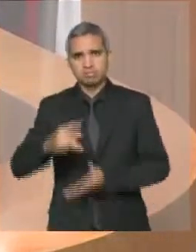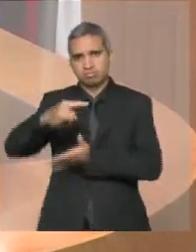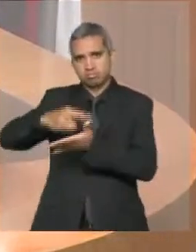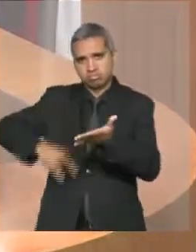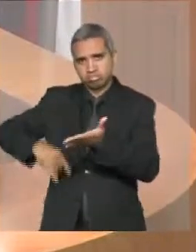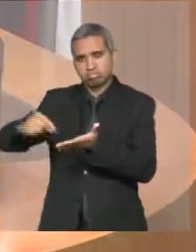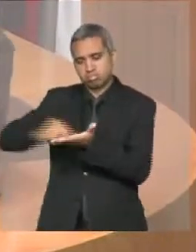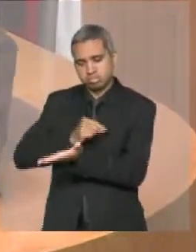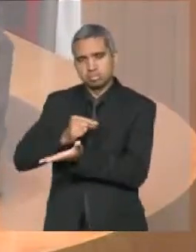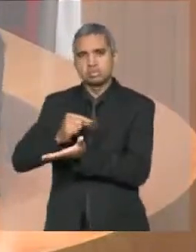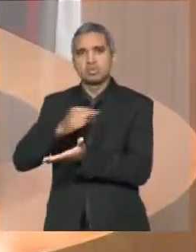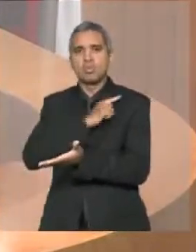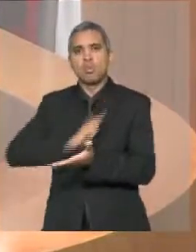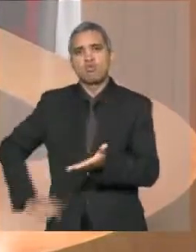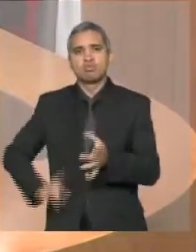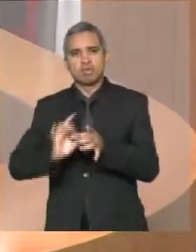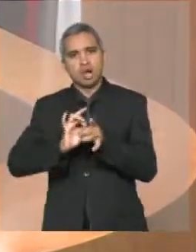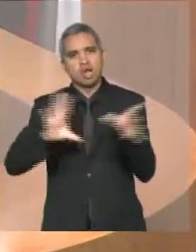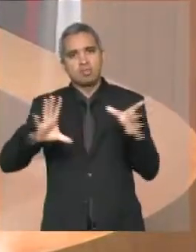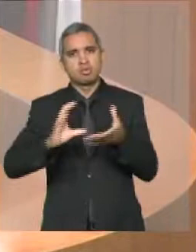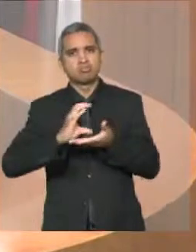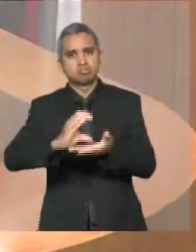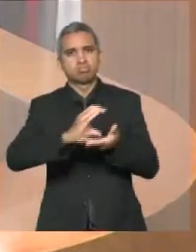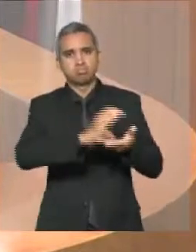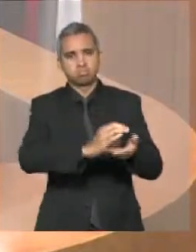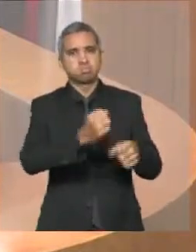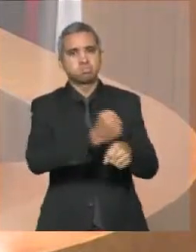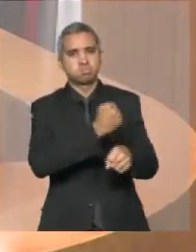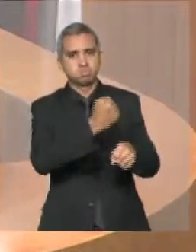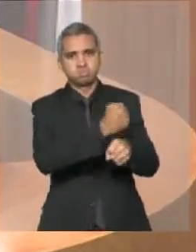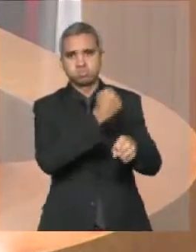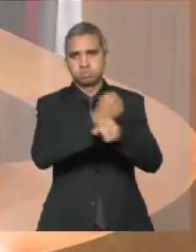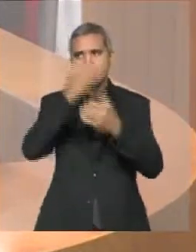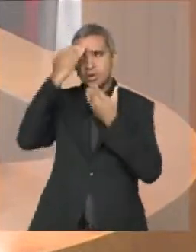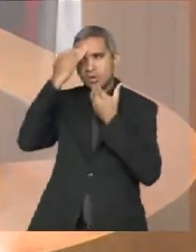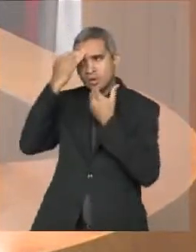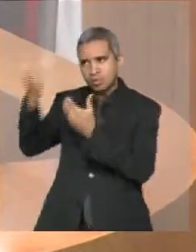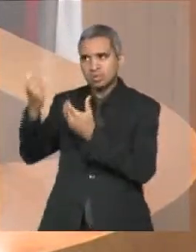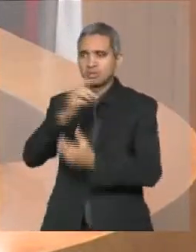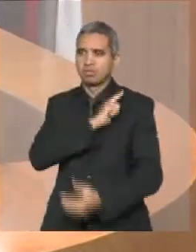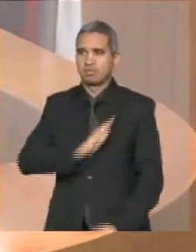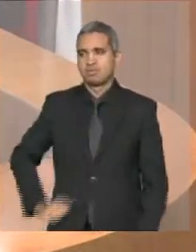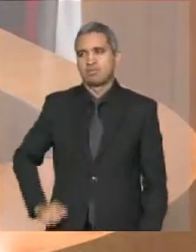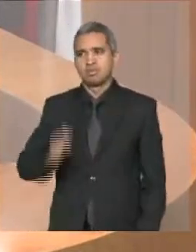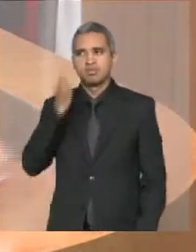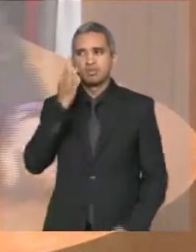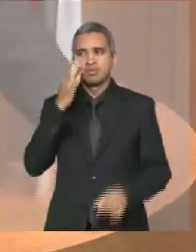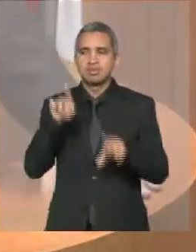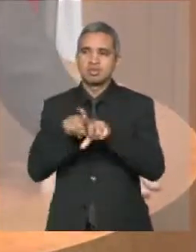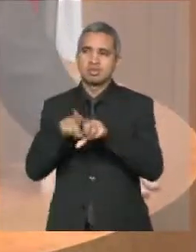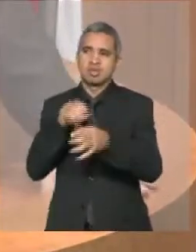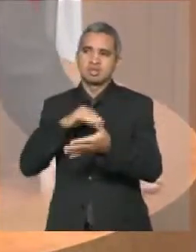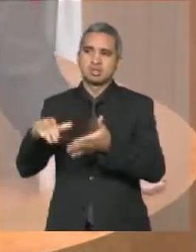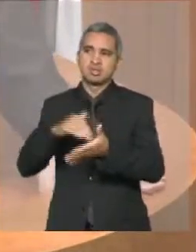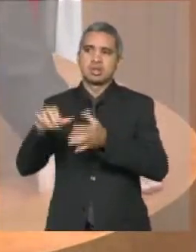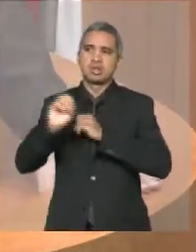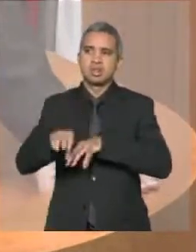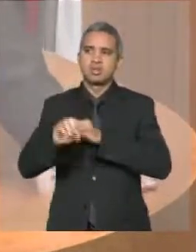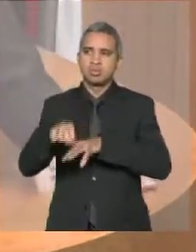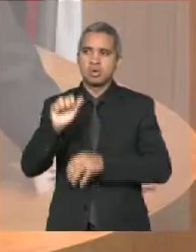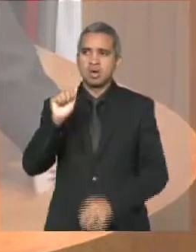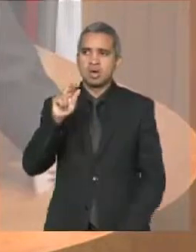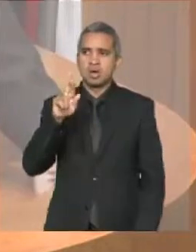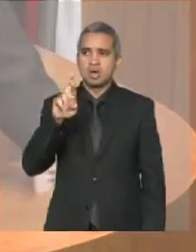muito à secretária Áurea e ao próprio governador Flávio Dino por ter atendido a essa solicitação nossa. Também por uma